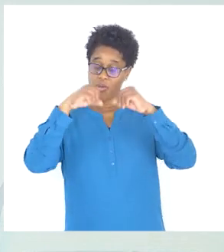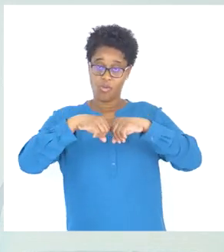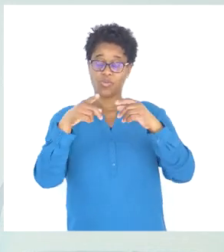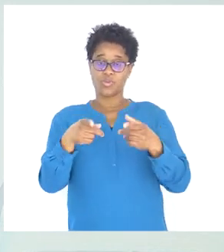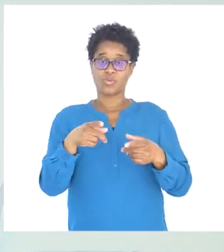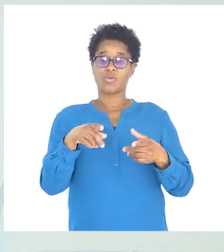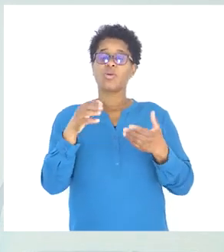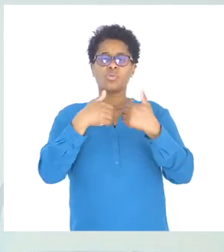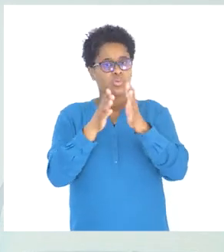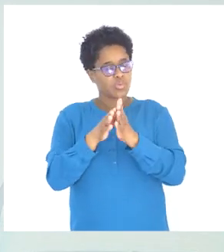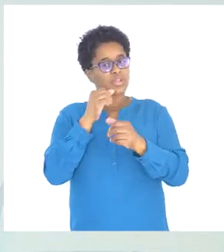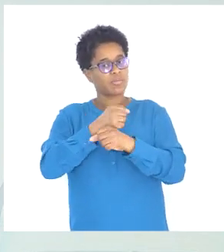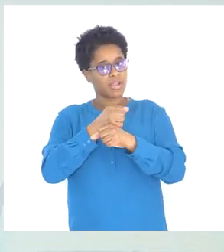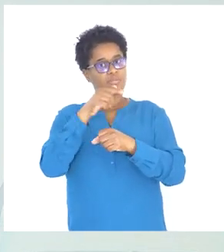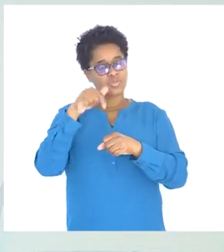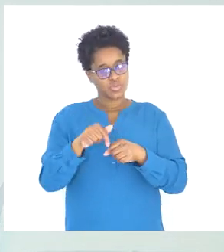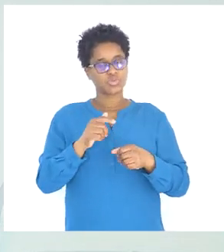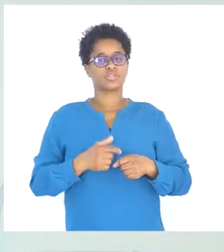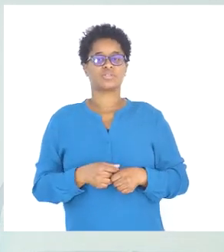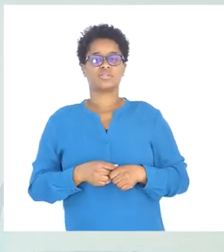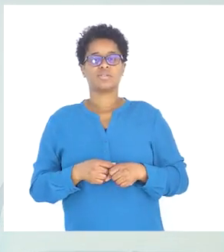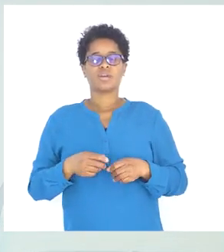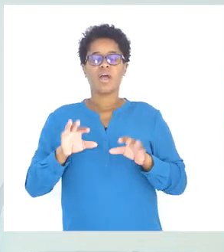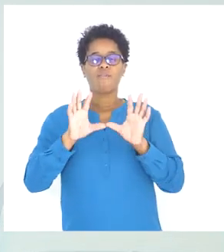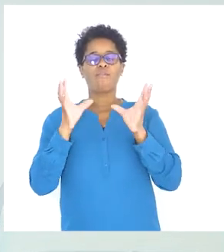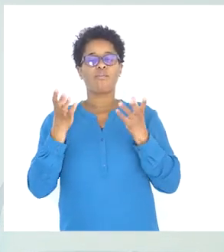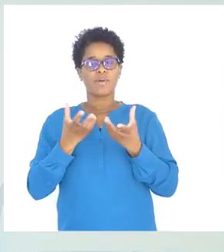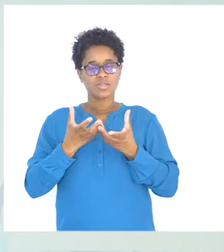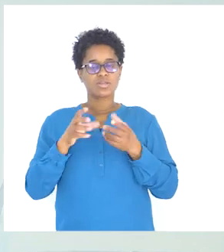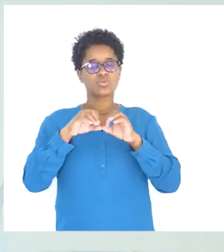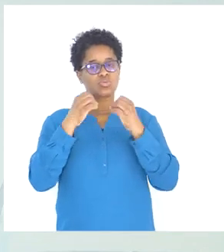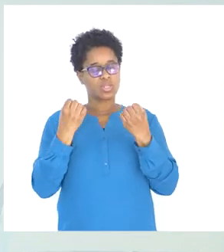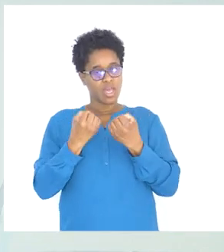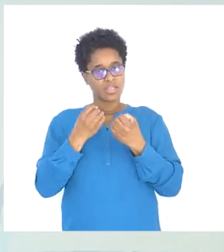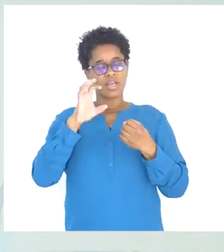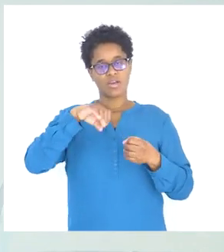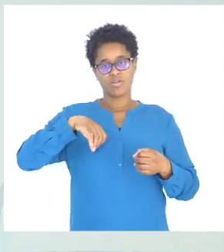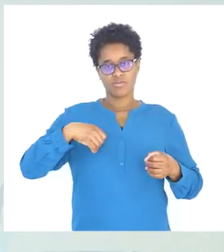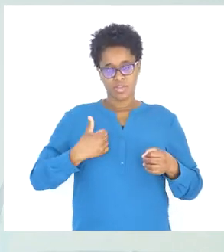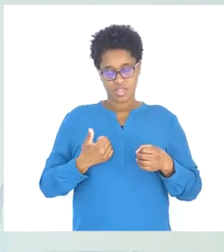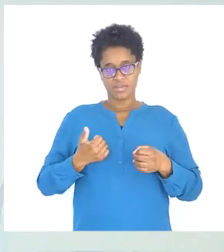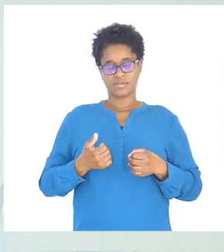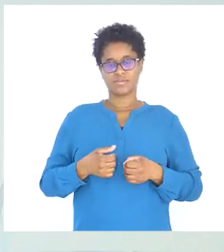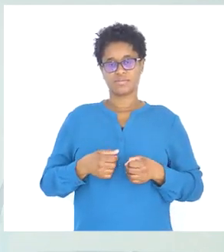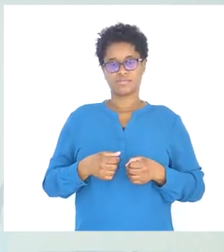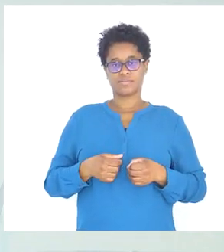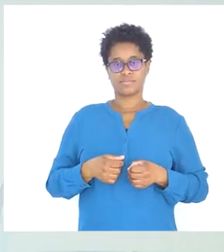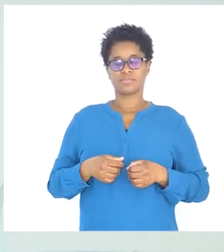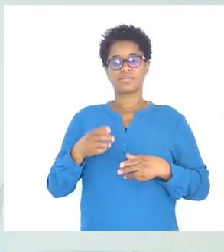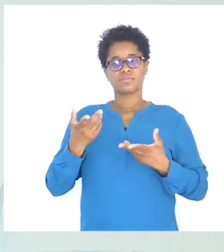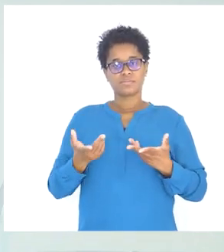de acordo com tudo que nós vimos hoje sobre a formação da sociedade